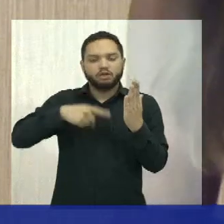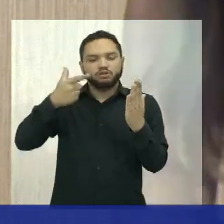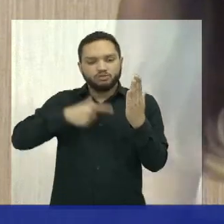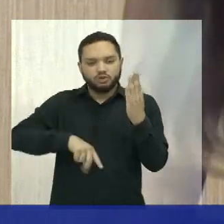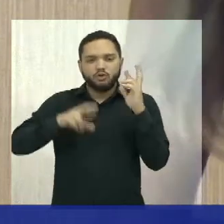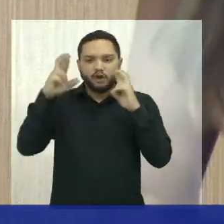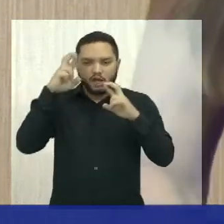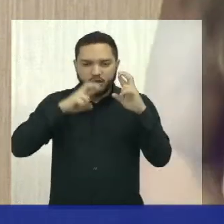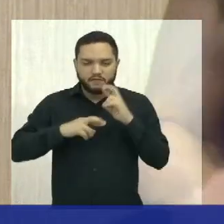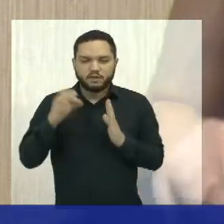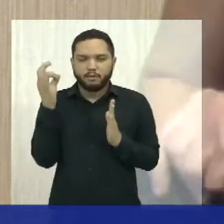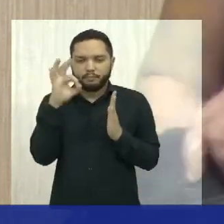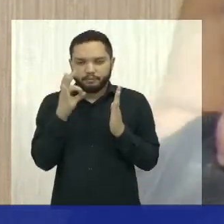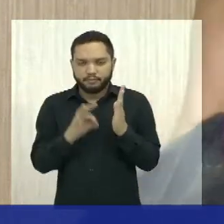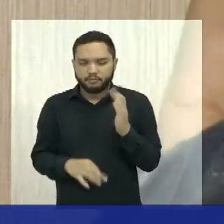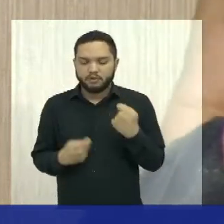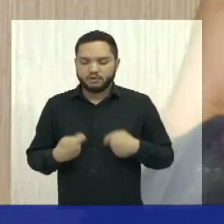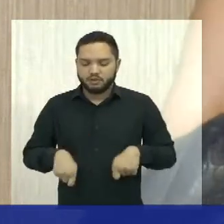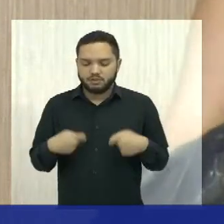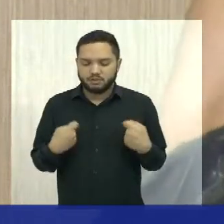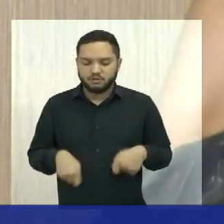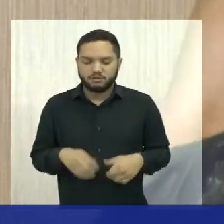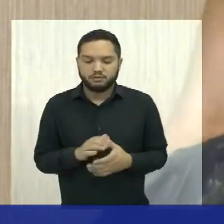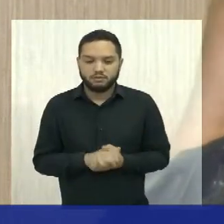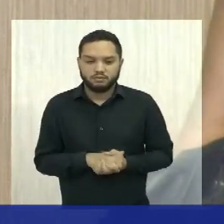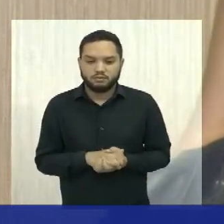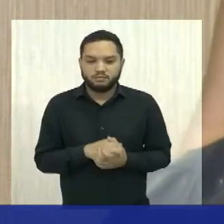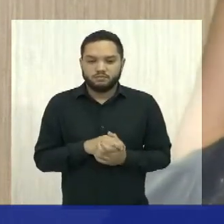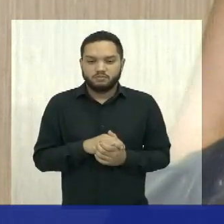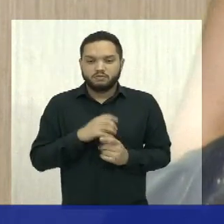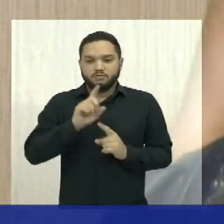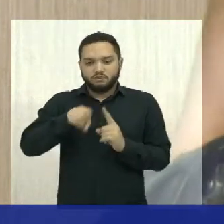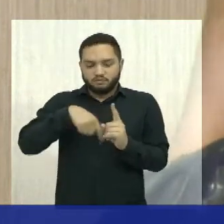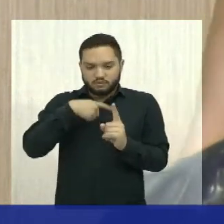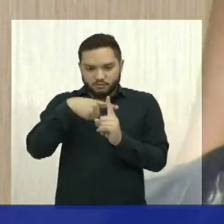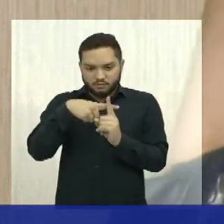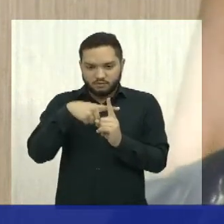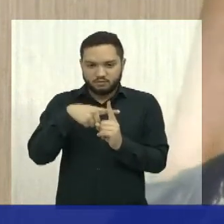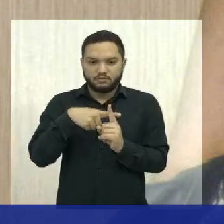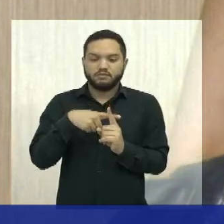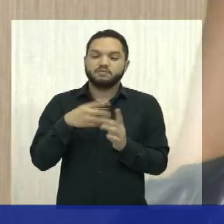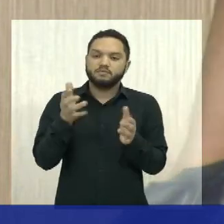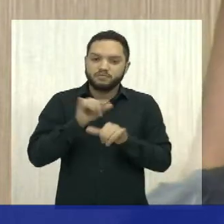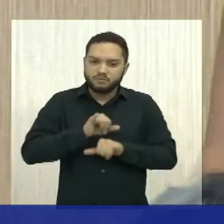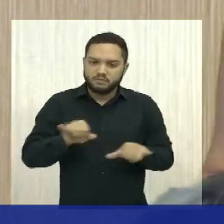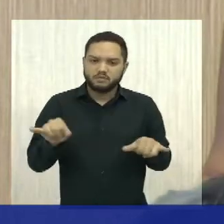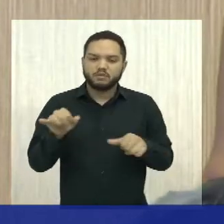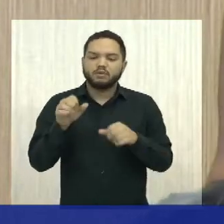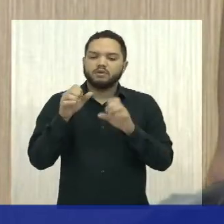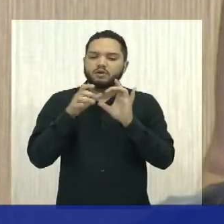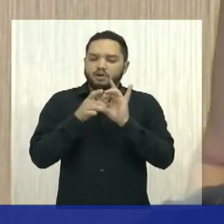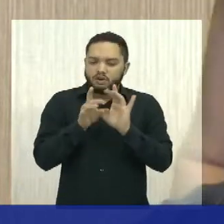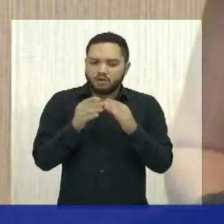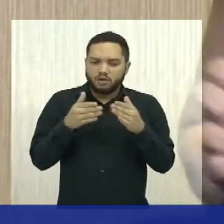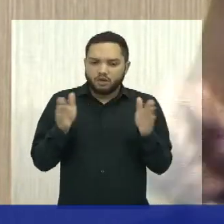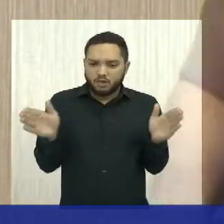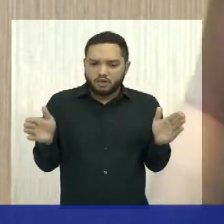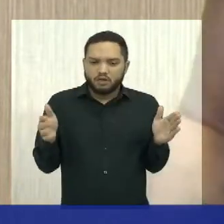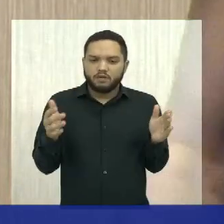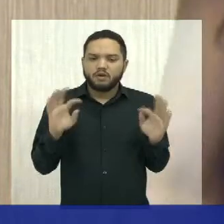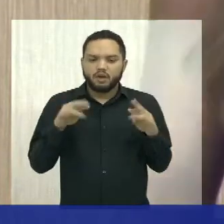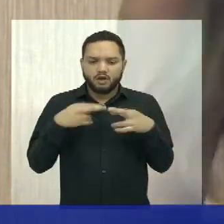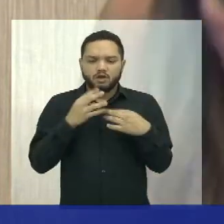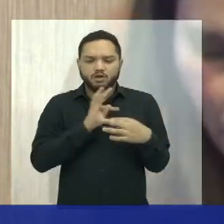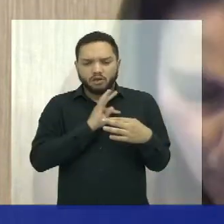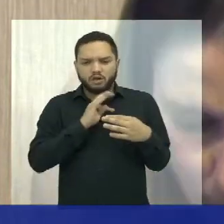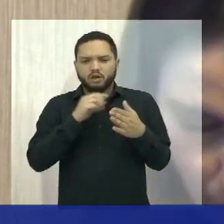do projeto. E, além disso, era só nos colocar novamente à disposição nas reuniões